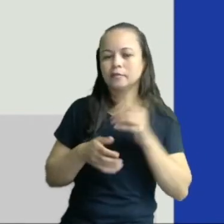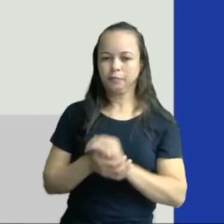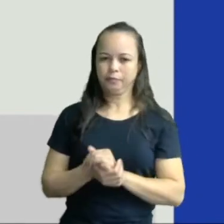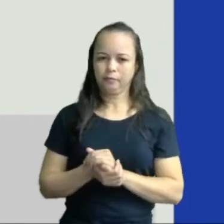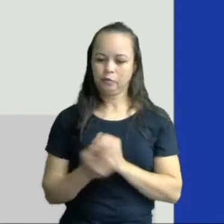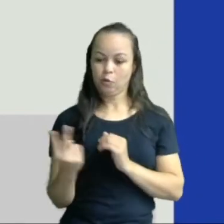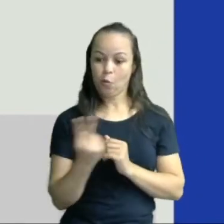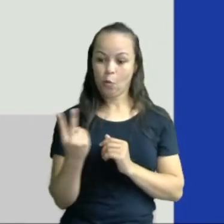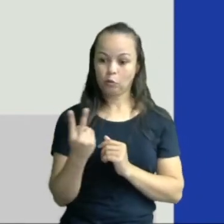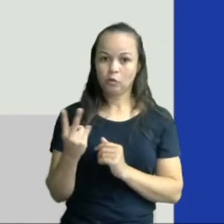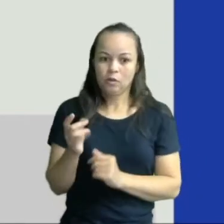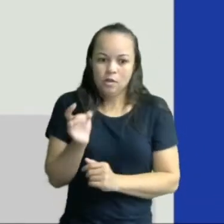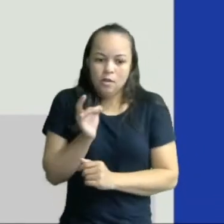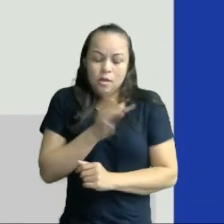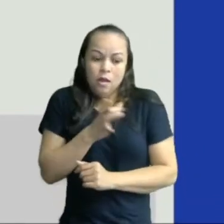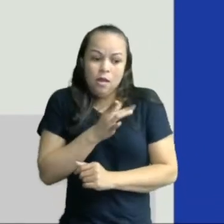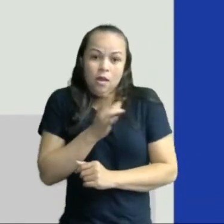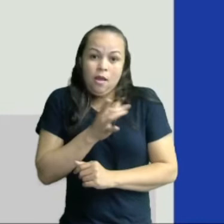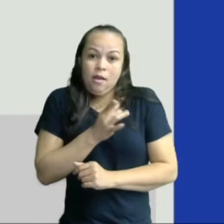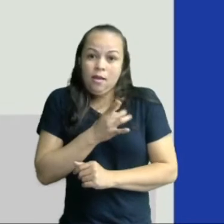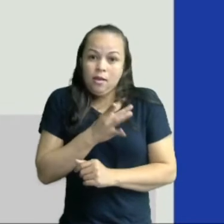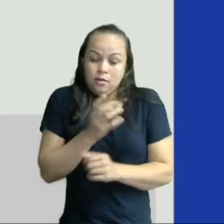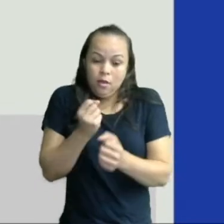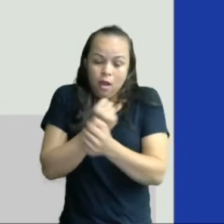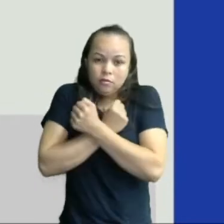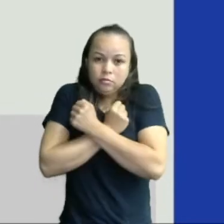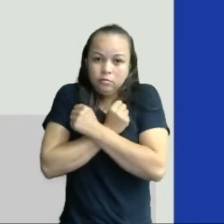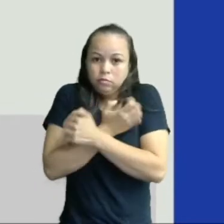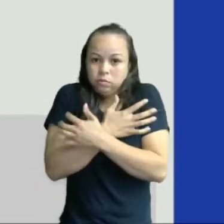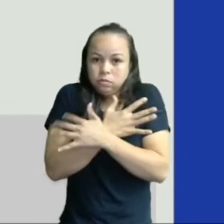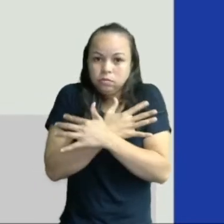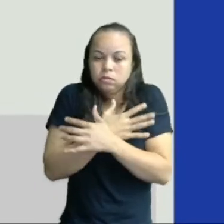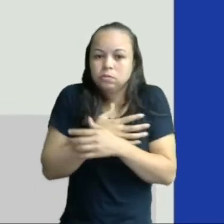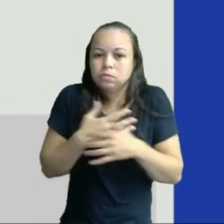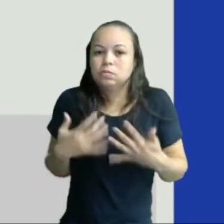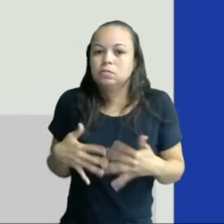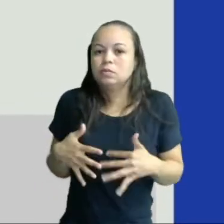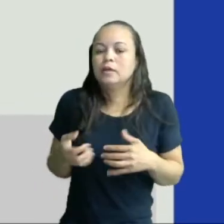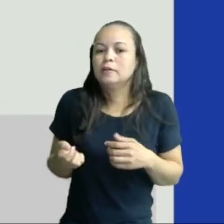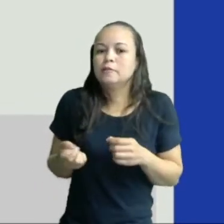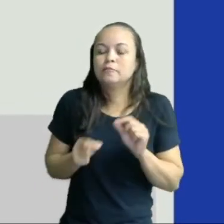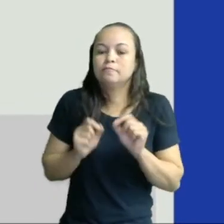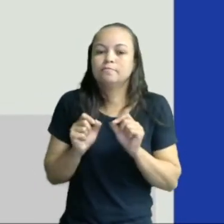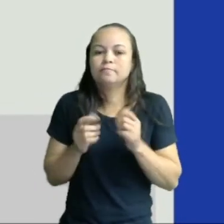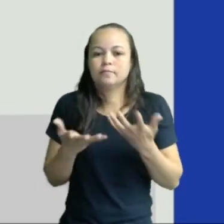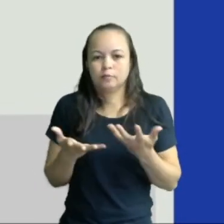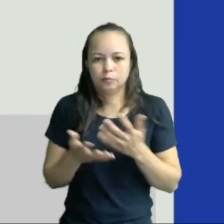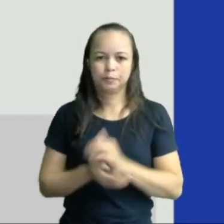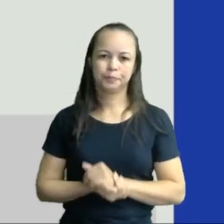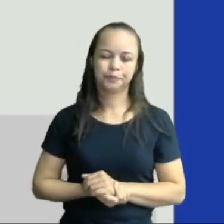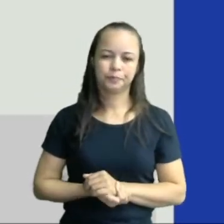2 ratinhos, mortos de medo, abraçaram-se a um outro sem saber o que fazer.